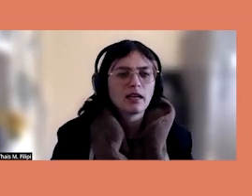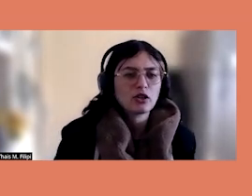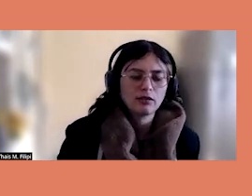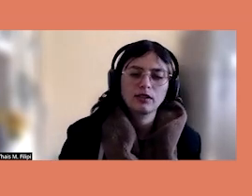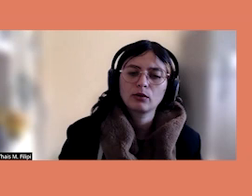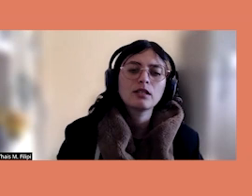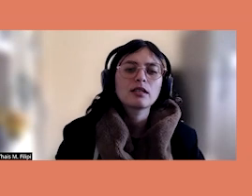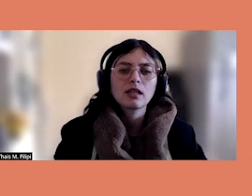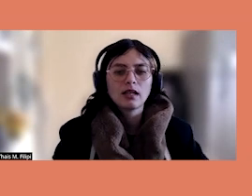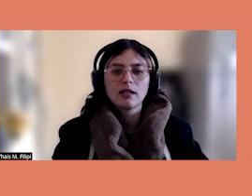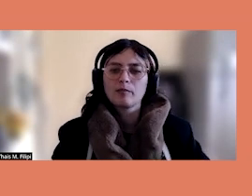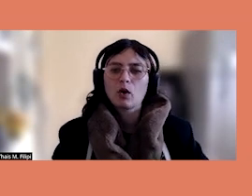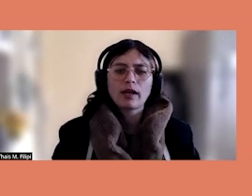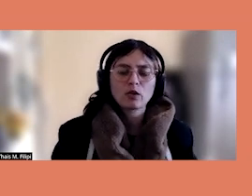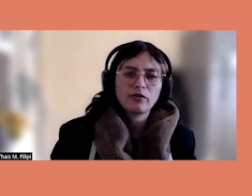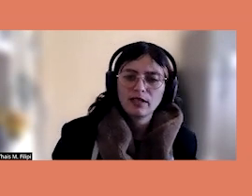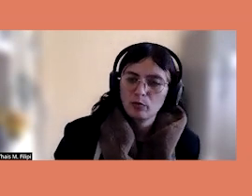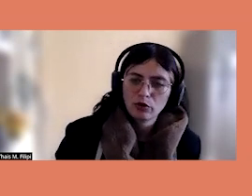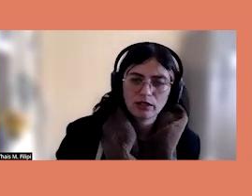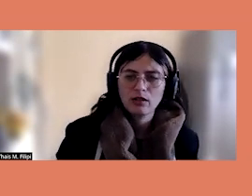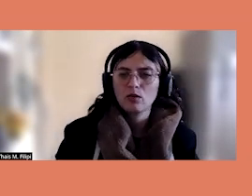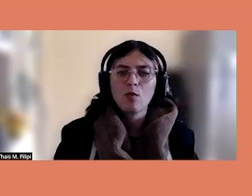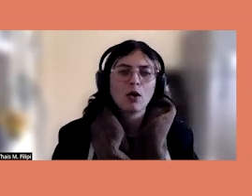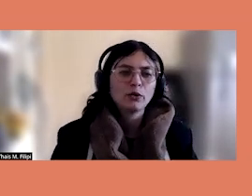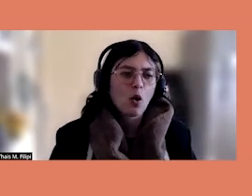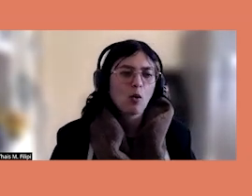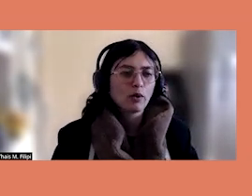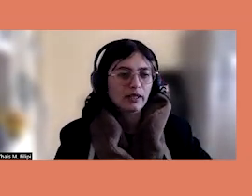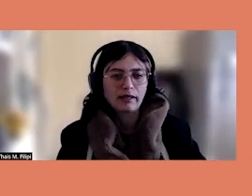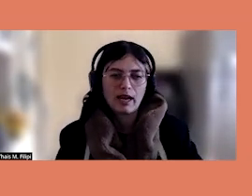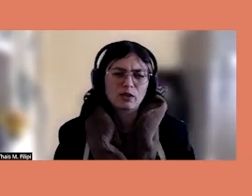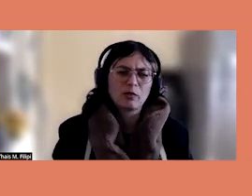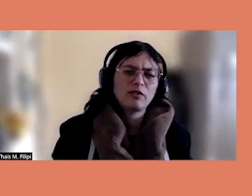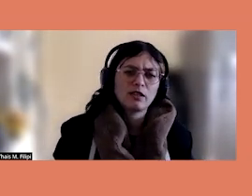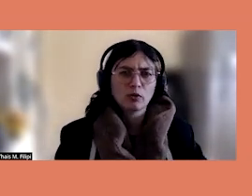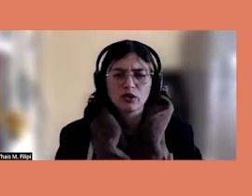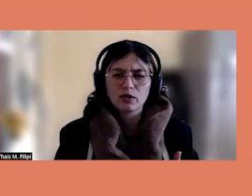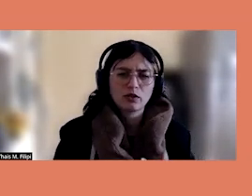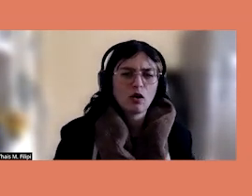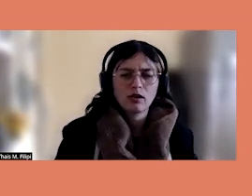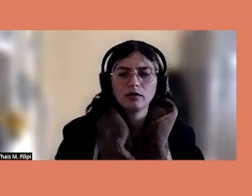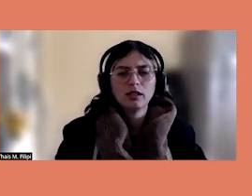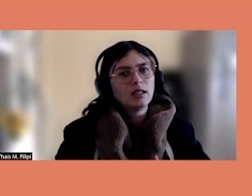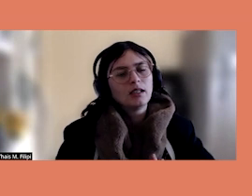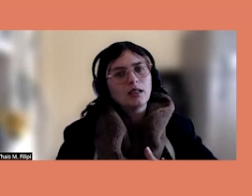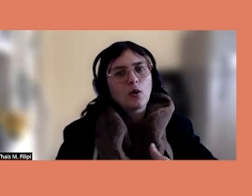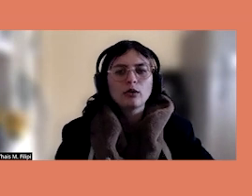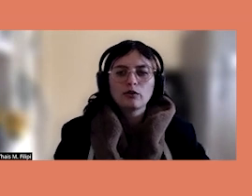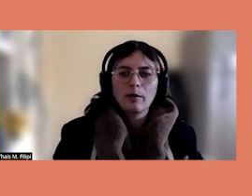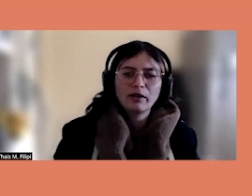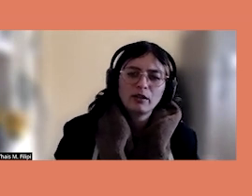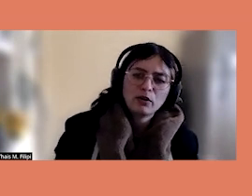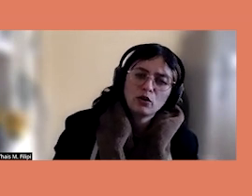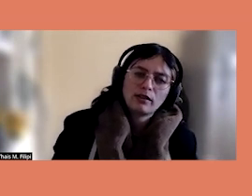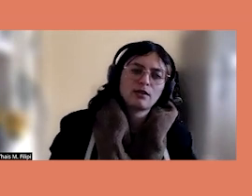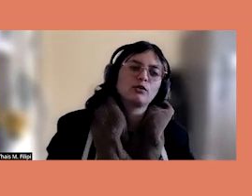referência, né? A gente estava falando antes. Qual que é a superfície de projeção? O modo como o modelo da Terra e a superfície de projeção se tocam. O ângulo